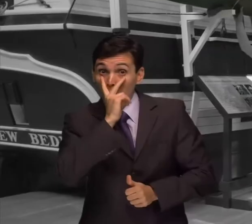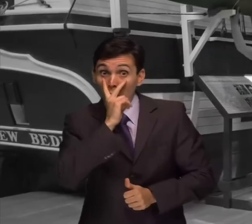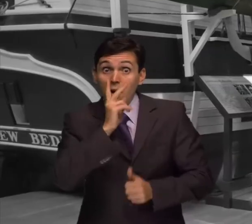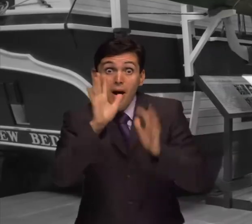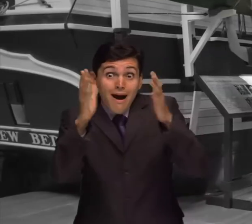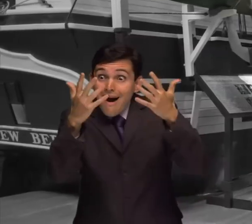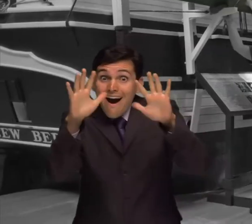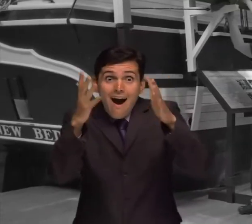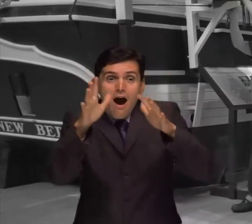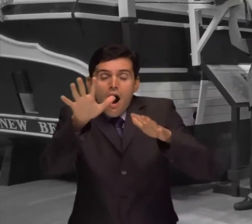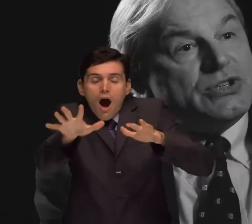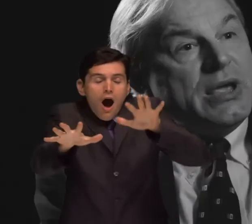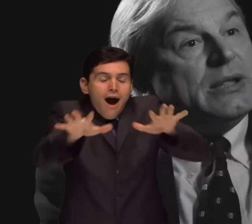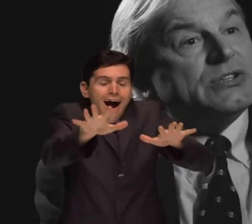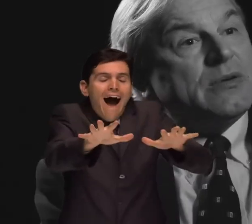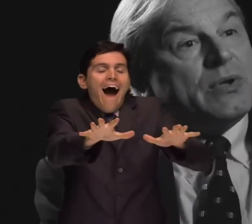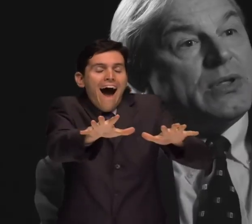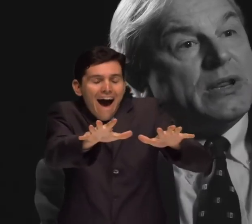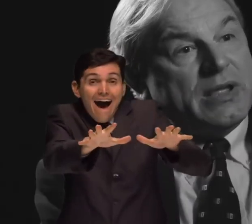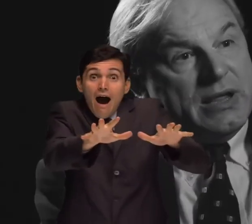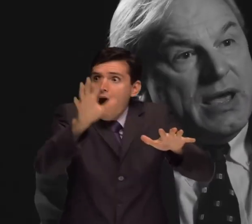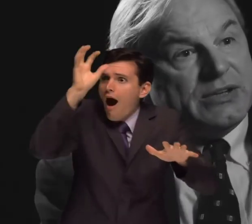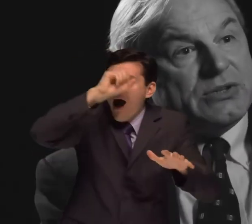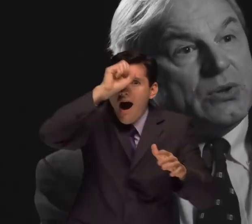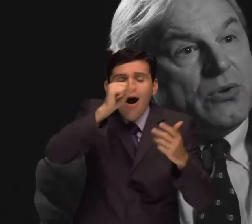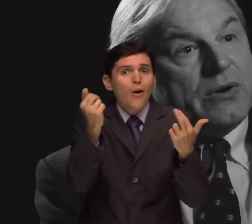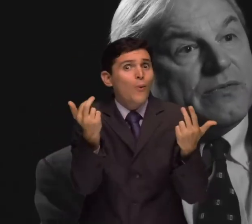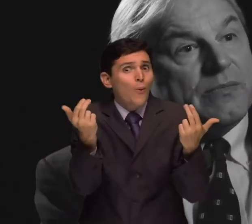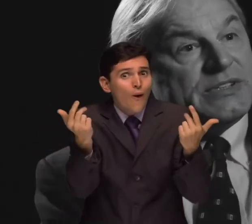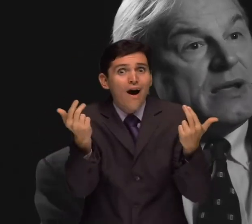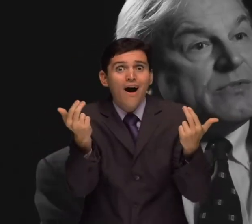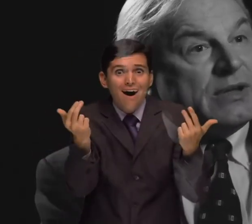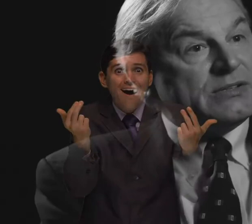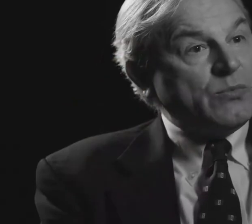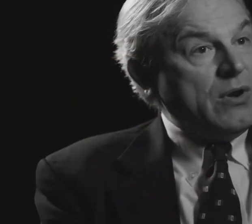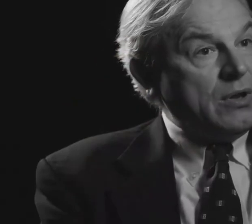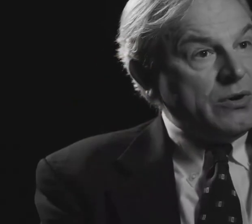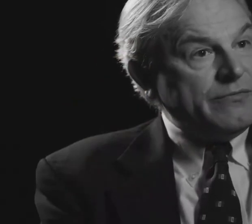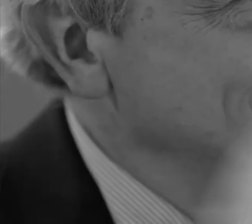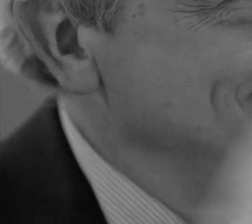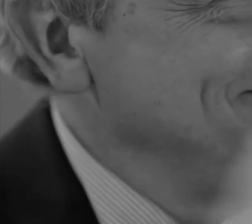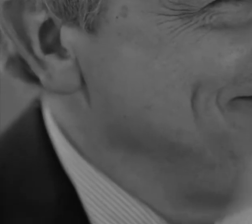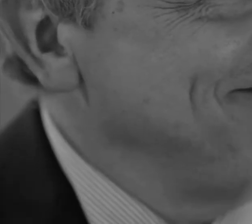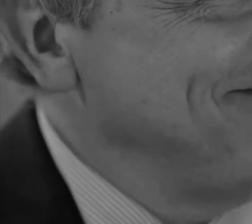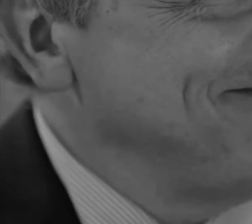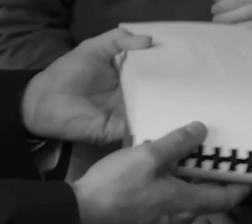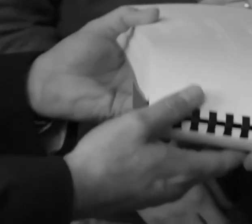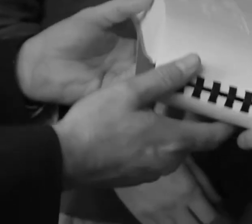ver. Mas isso não impede que ele aprenda as mesmas coisas que nós aprendemos.